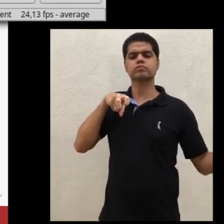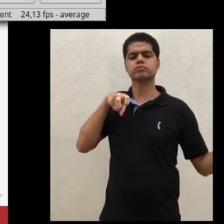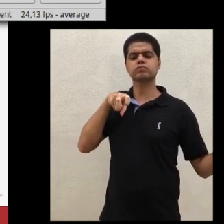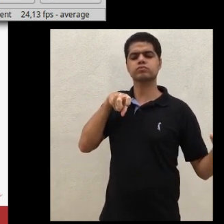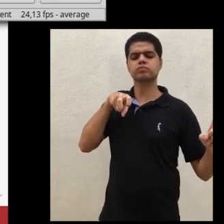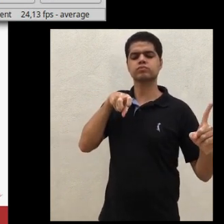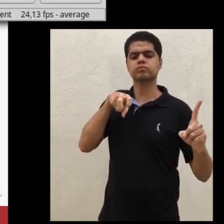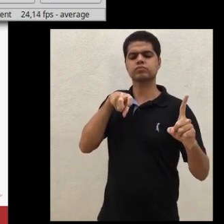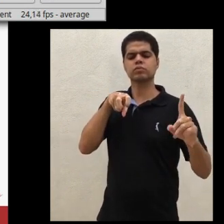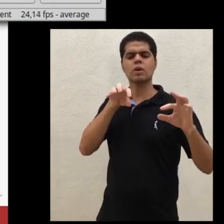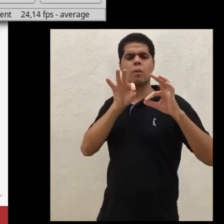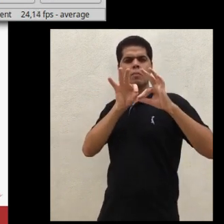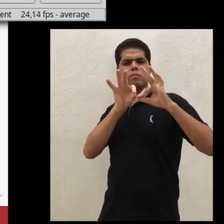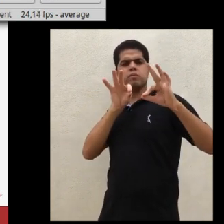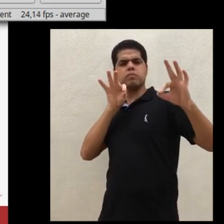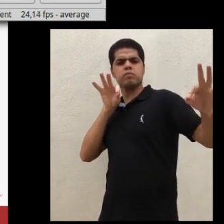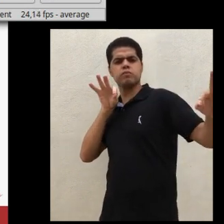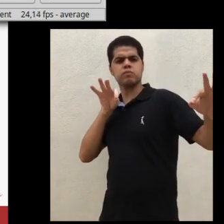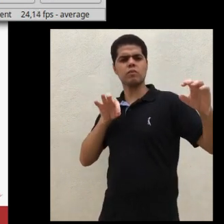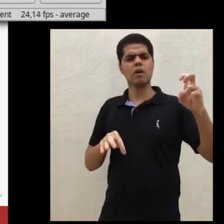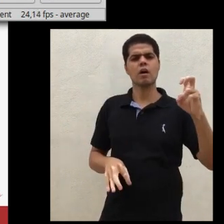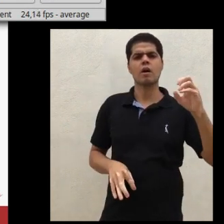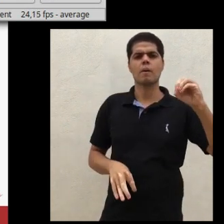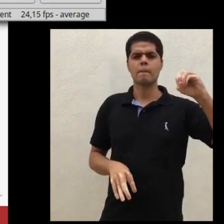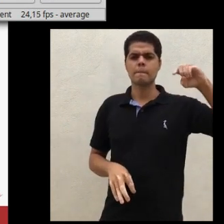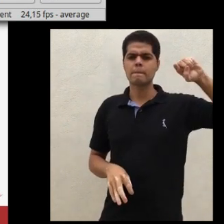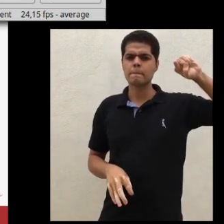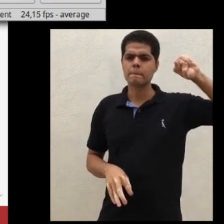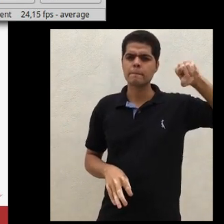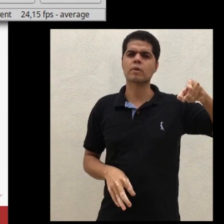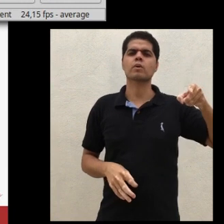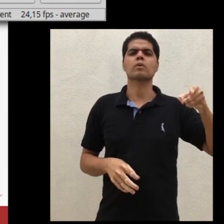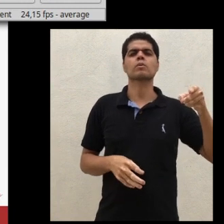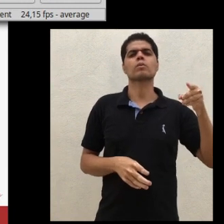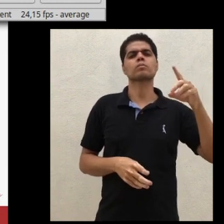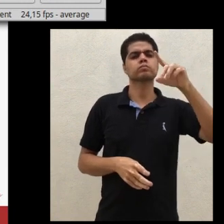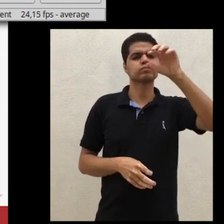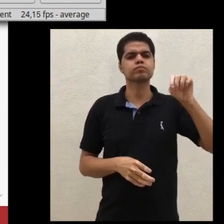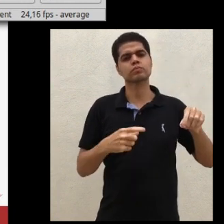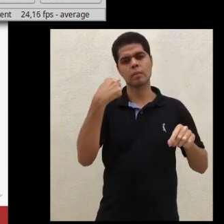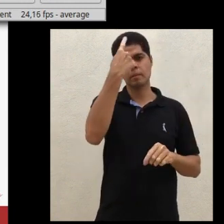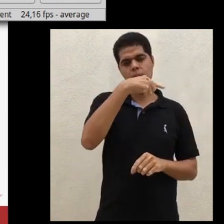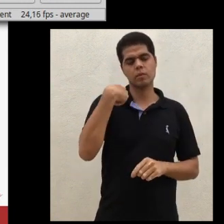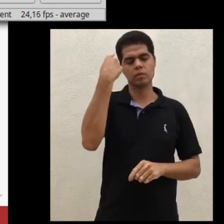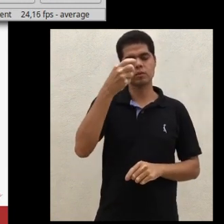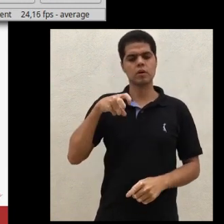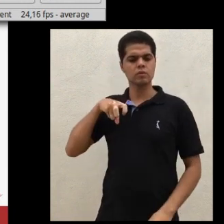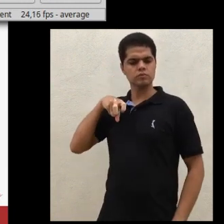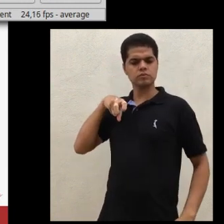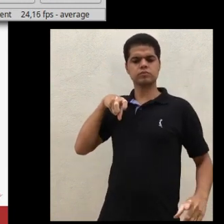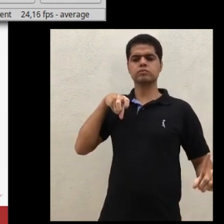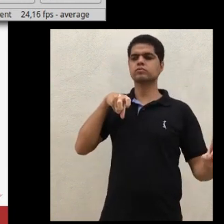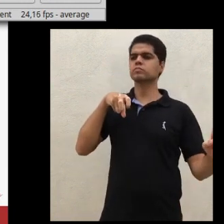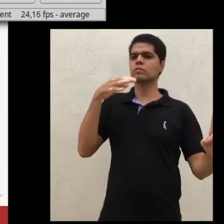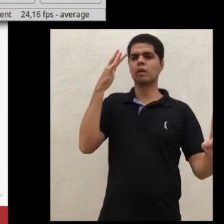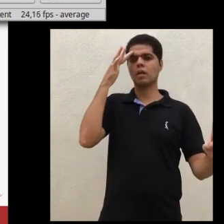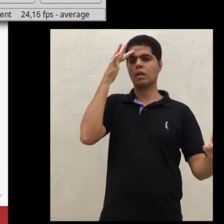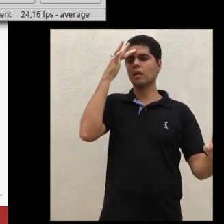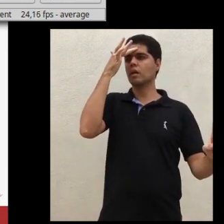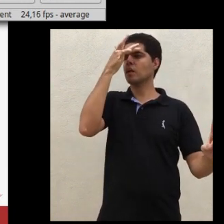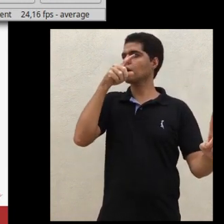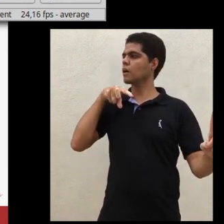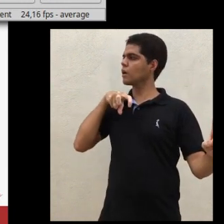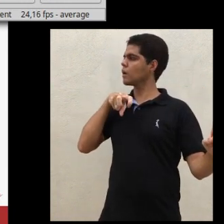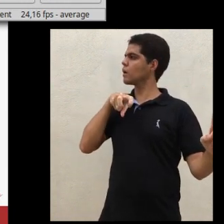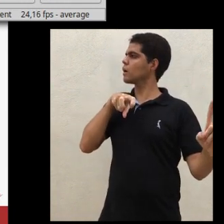do veículo numa determinada, até 50 km por hora, se eu estiver nessa velocidade, mesmo que eu esteja distraído, ele